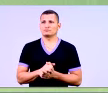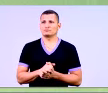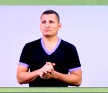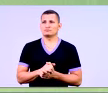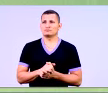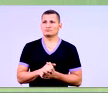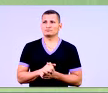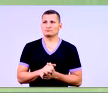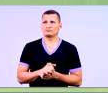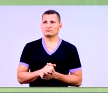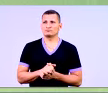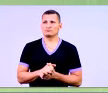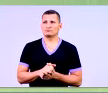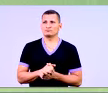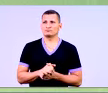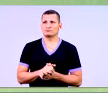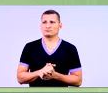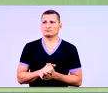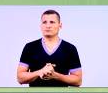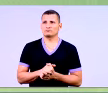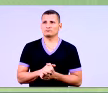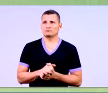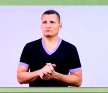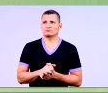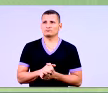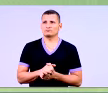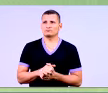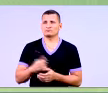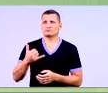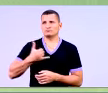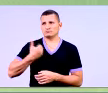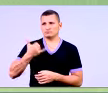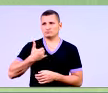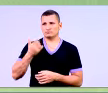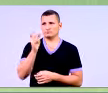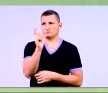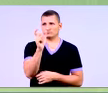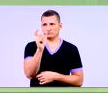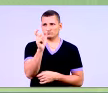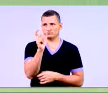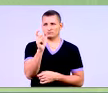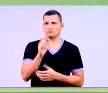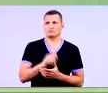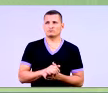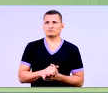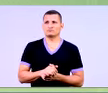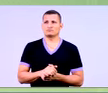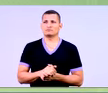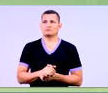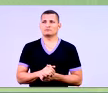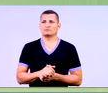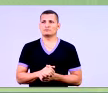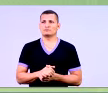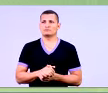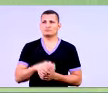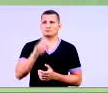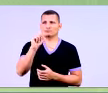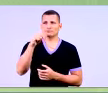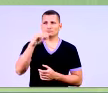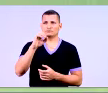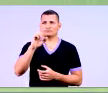se os dois aqui de sono ea variável idade aqui no meio de tantos anos como